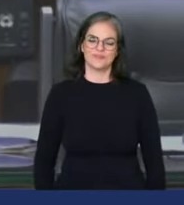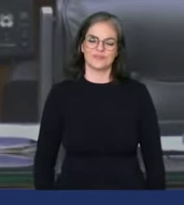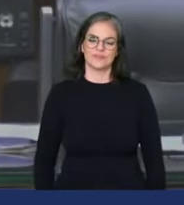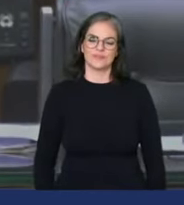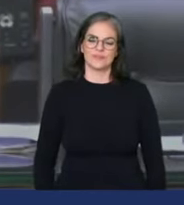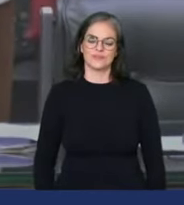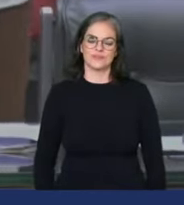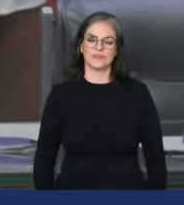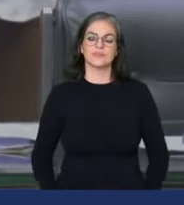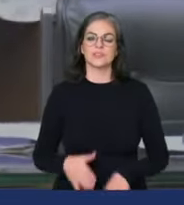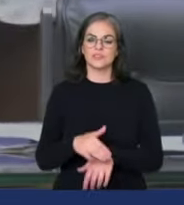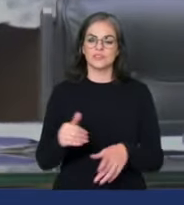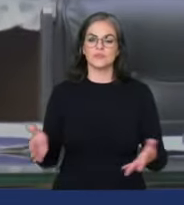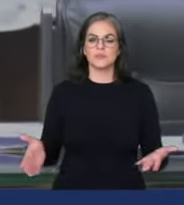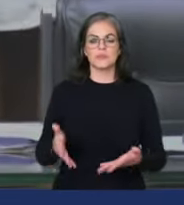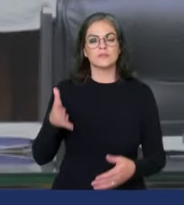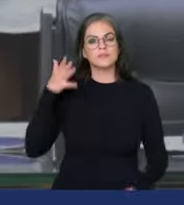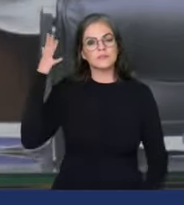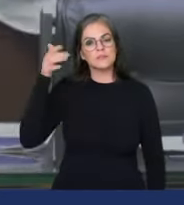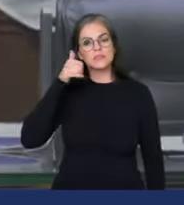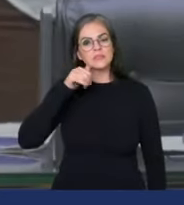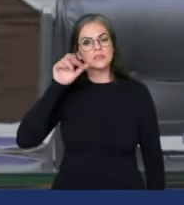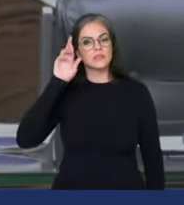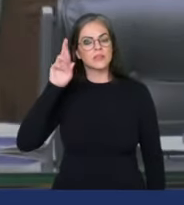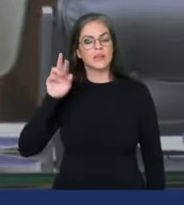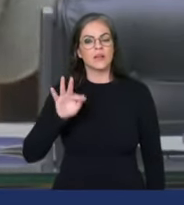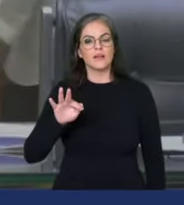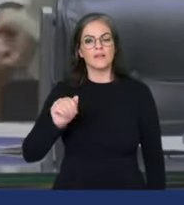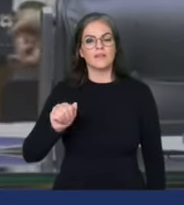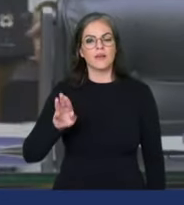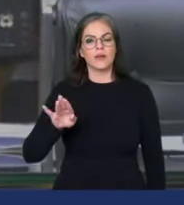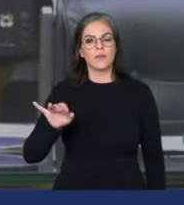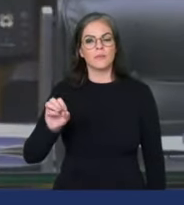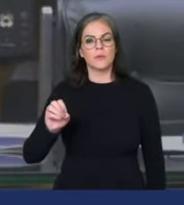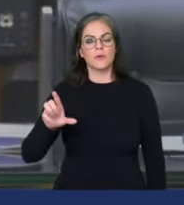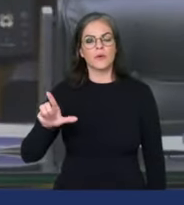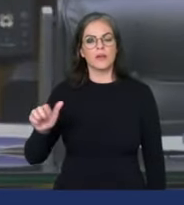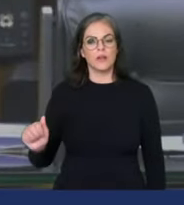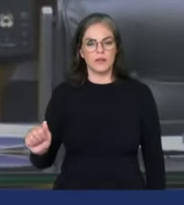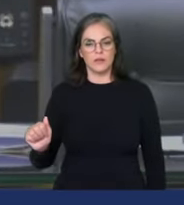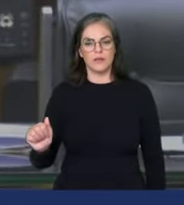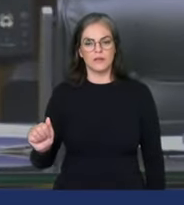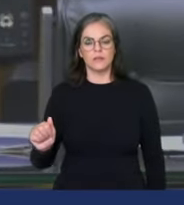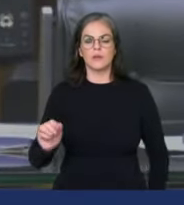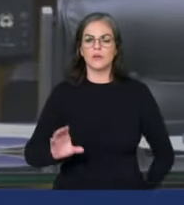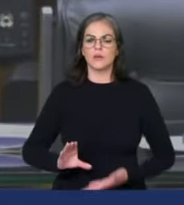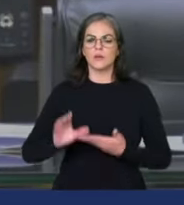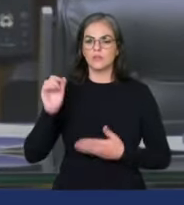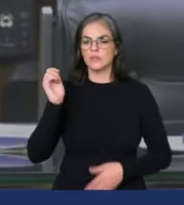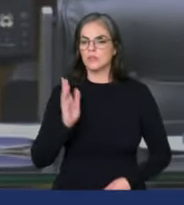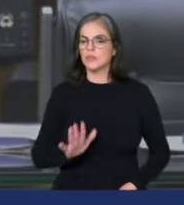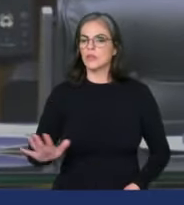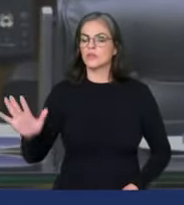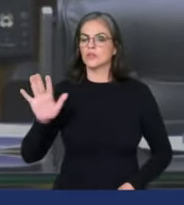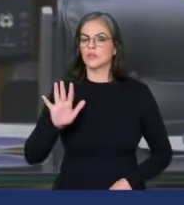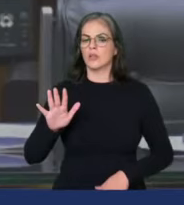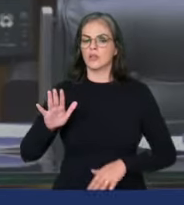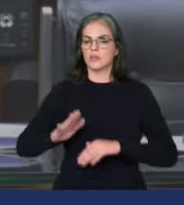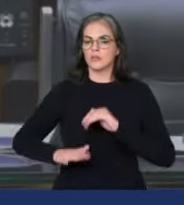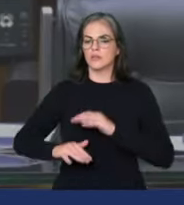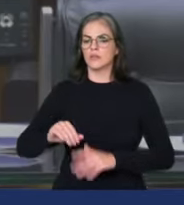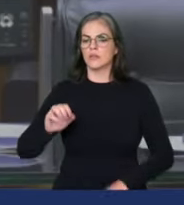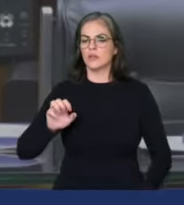ouvi agora a senhora Fabiola Latino Antesana, do Conselho Nacional de Eletricitários, e depois vamos ouvir aqui o